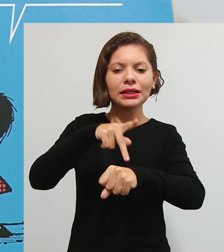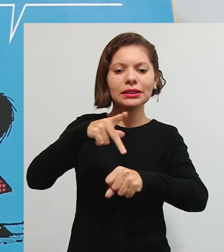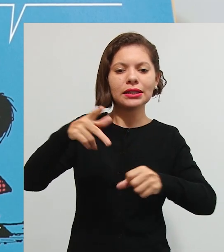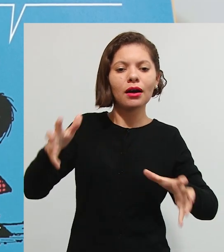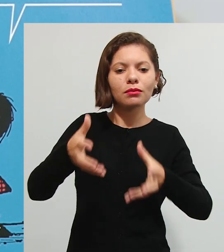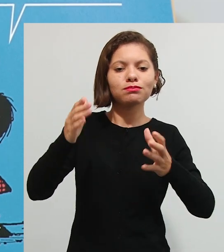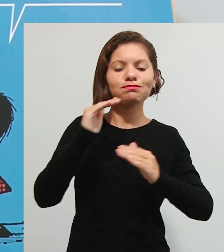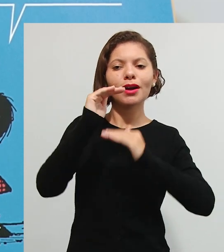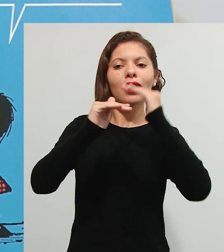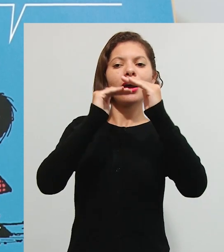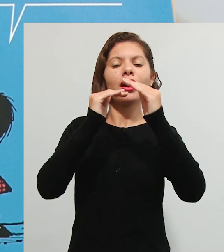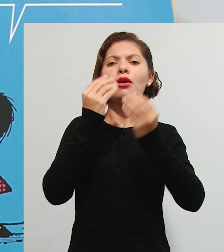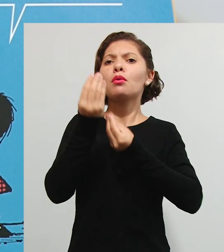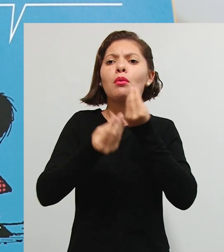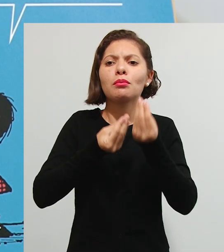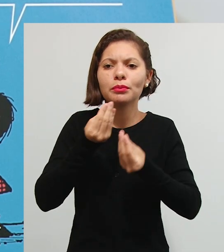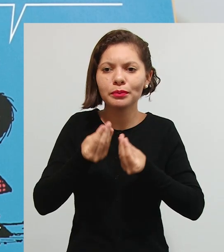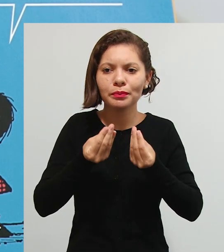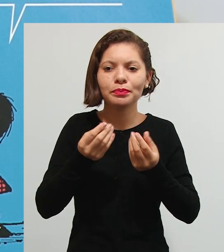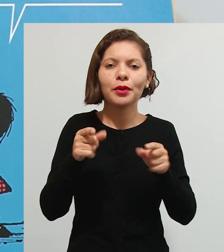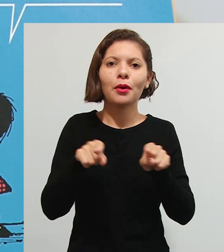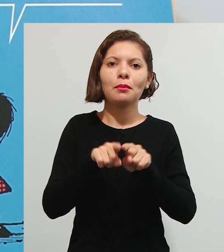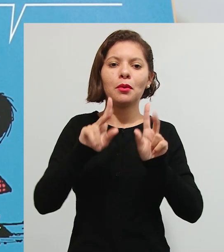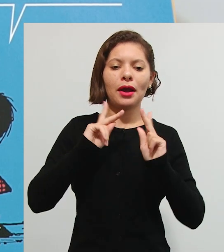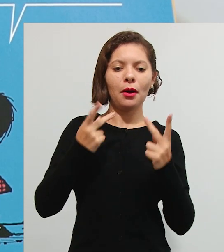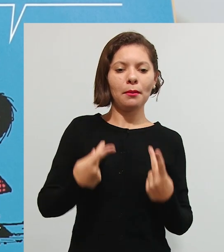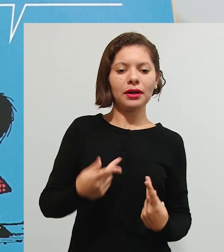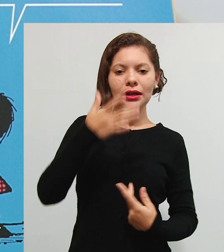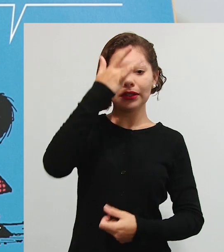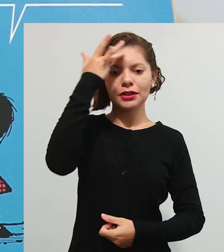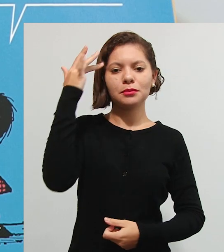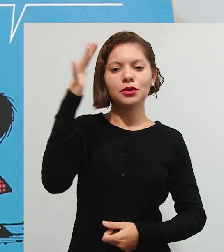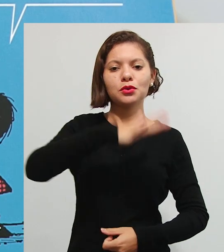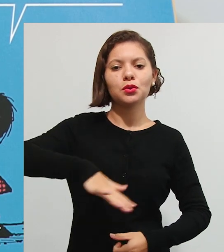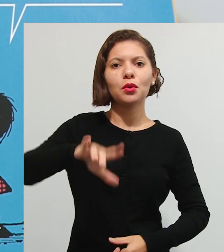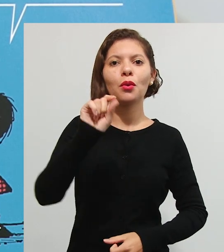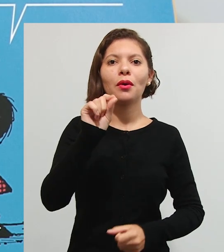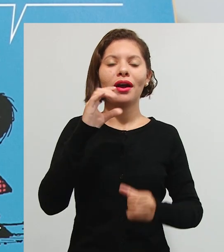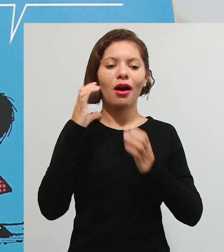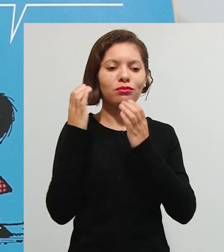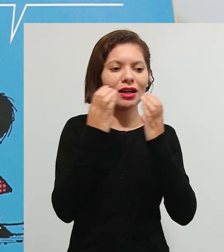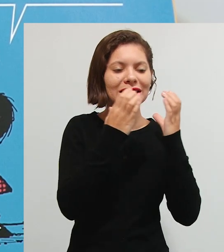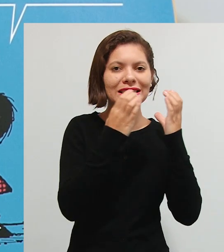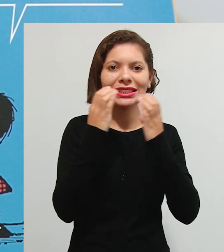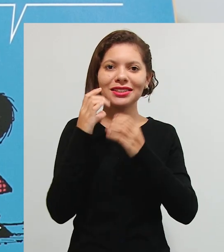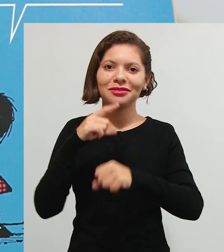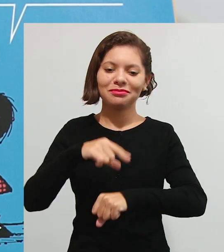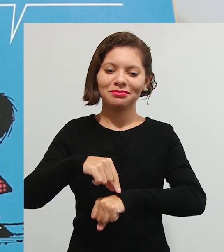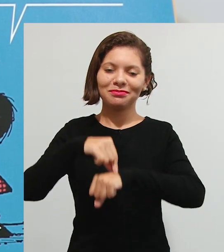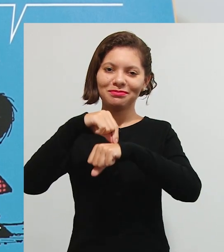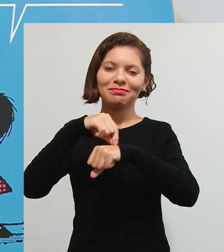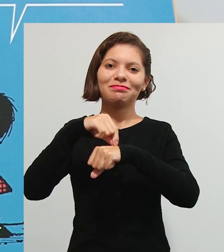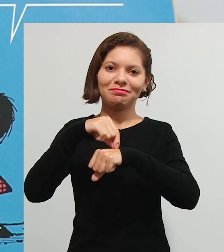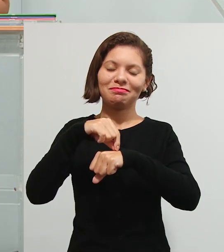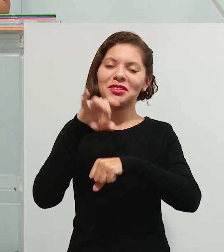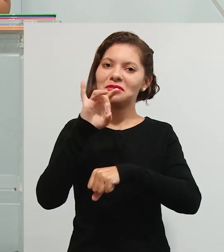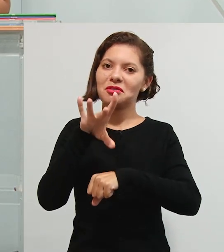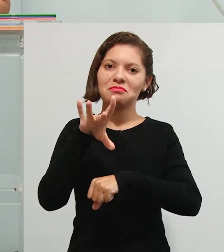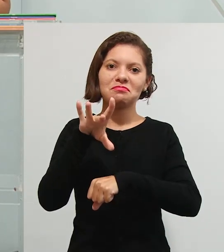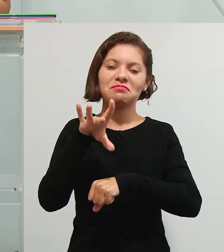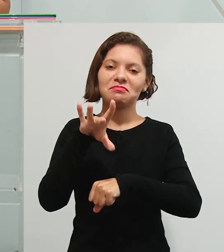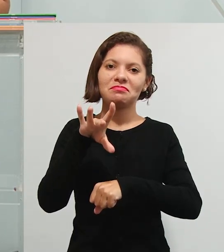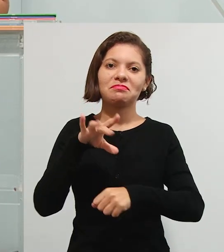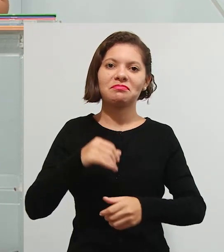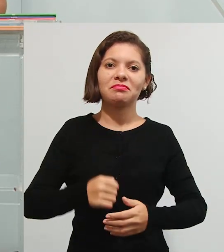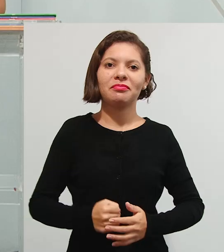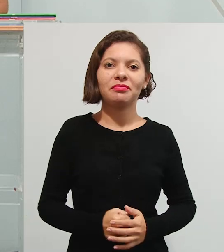frente? Afinal de contas, a humanidade não é mais do que um sanduíche de carne entre o céu e a